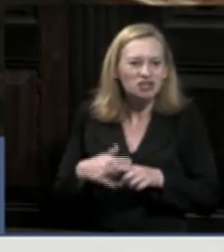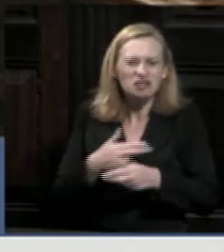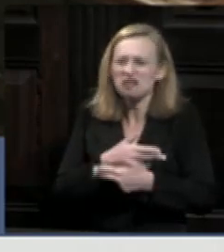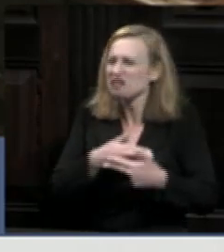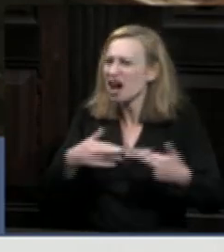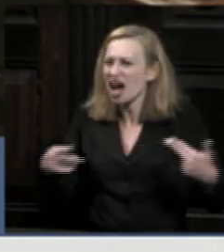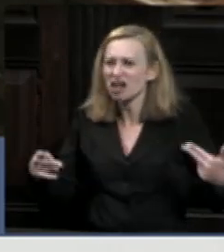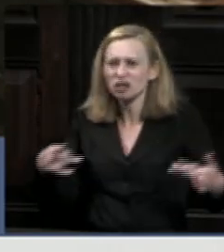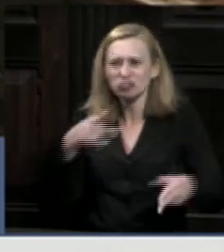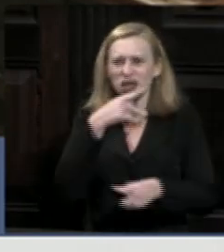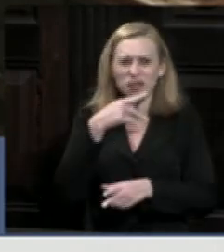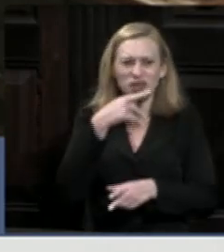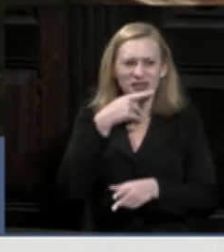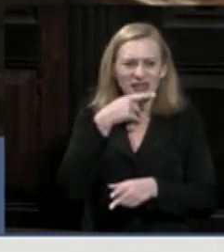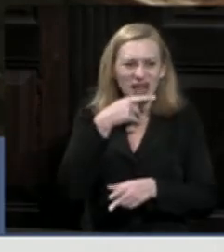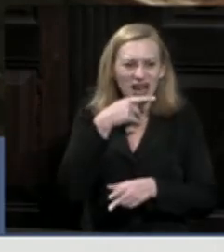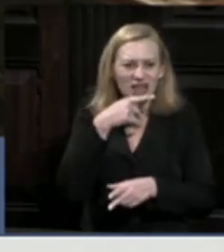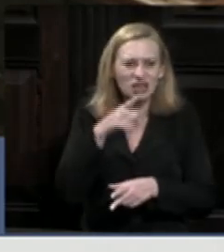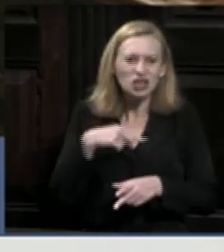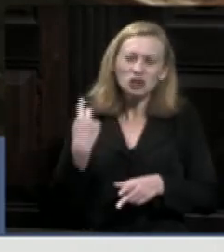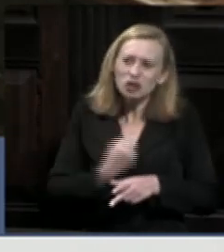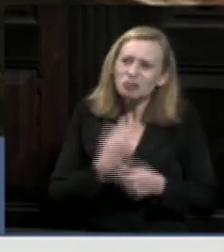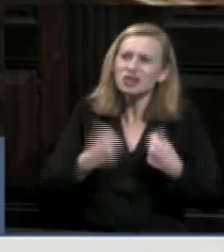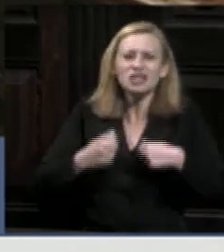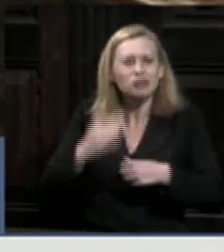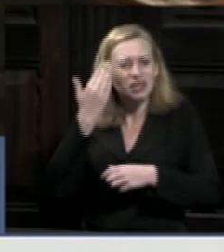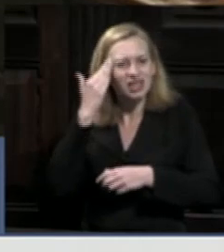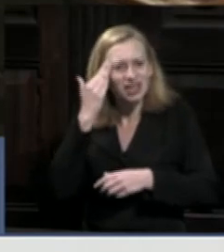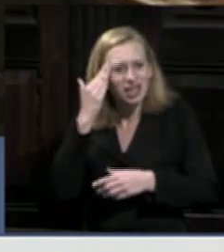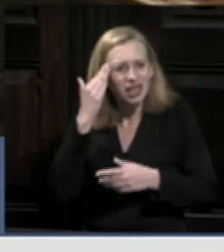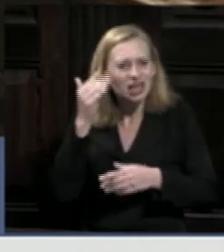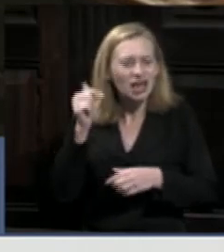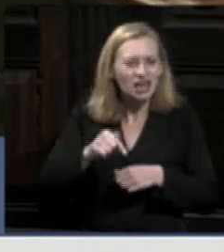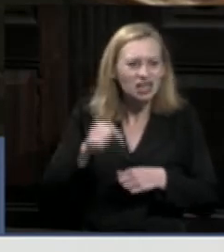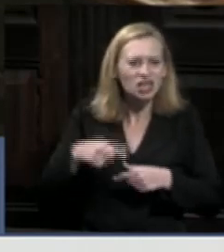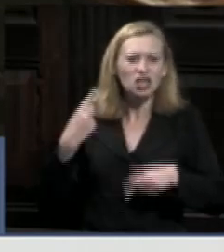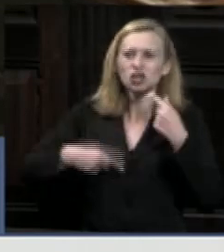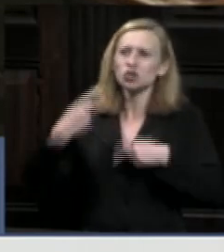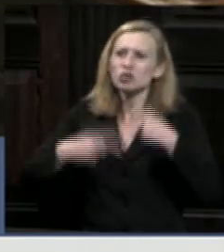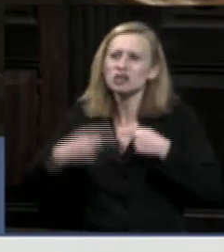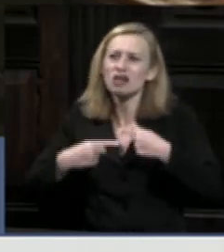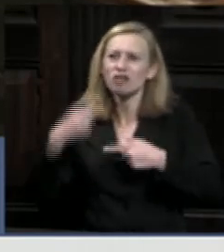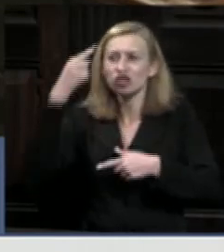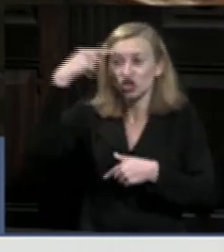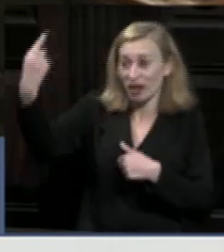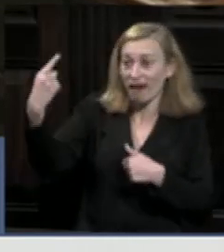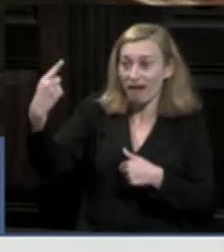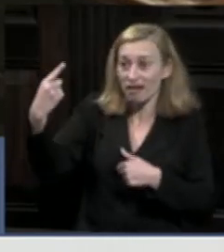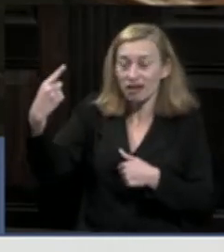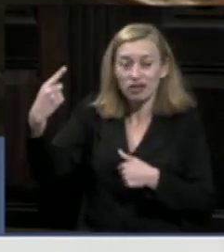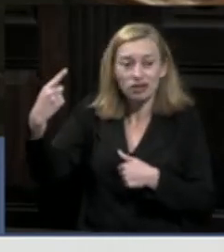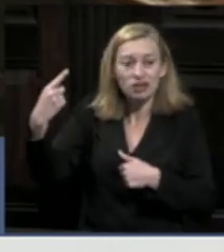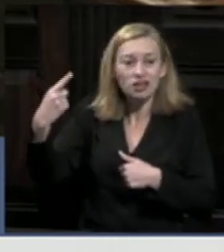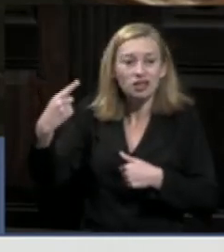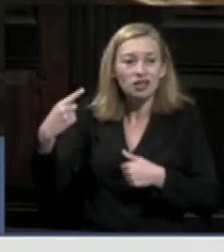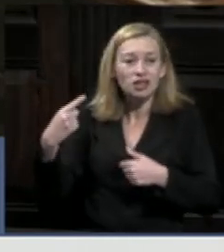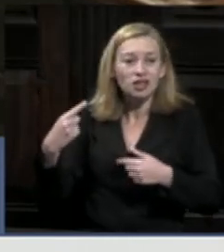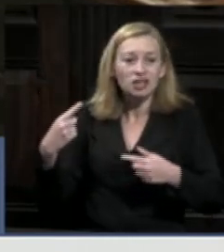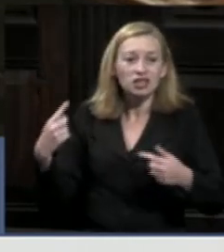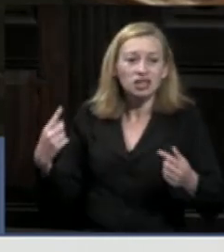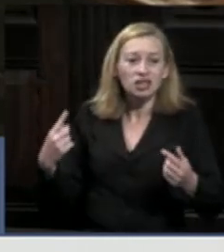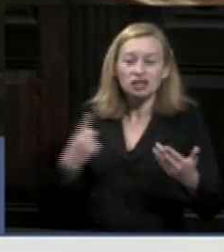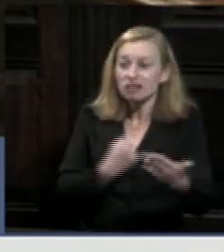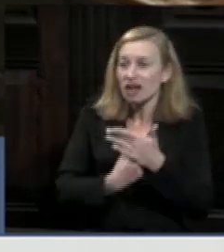parlamentares a gente tem que entender que o limite ali entre discussão ideológica entre defesa